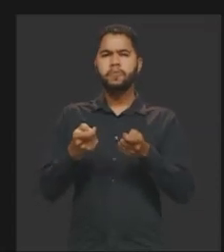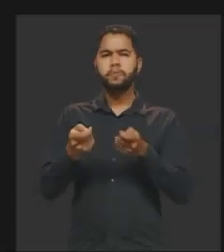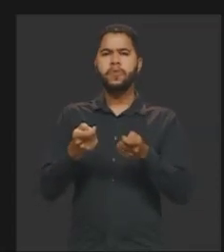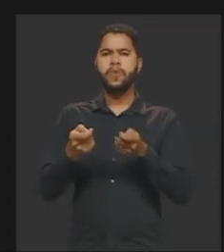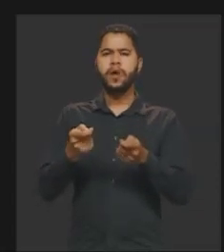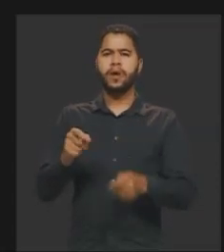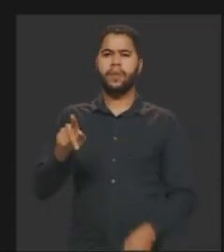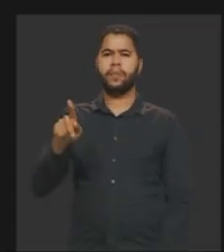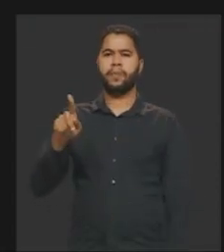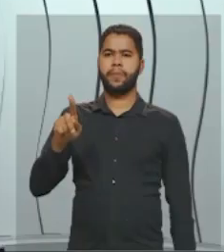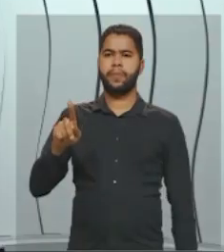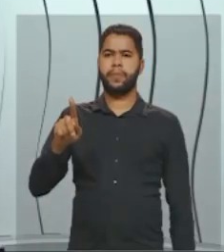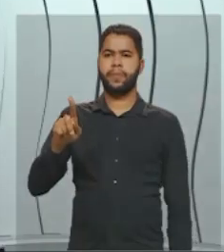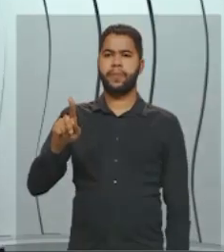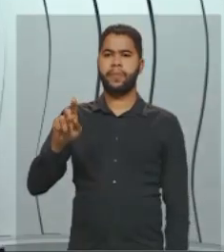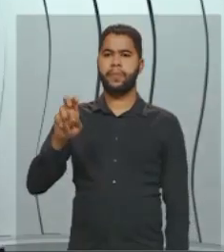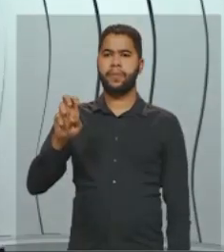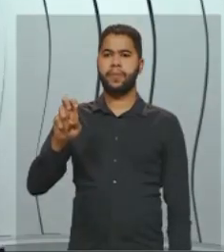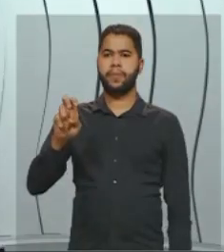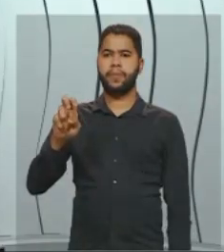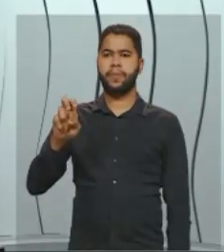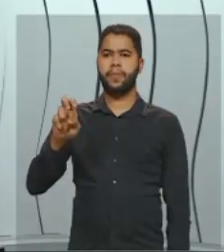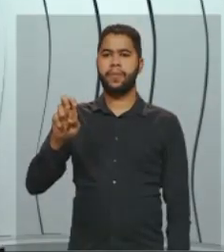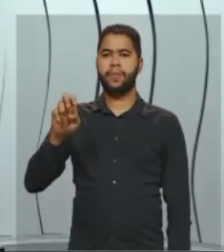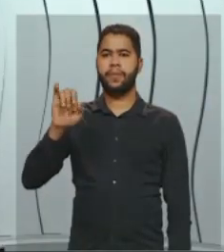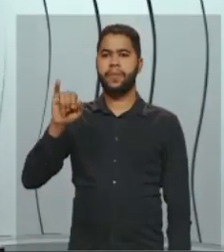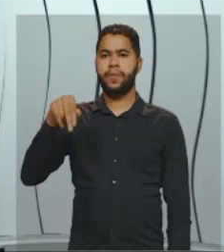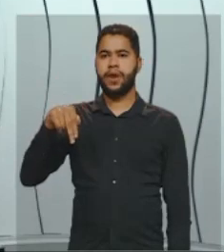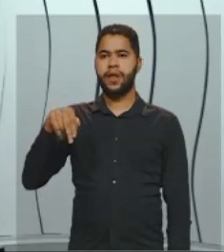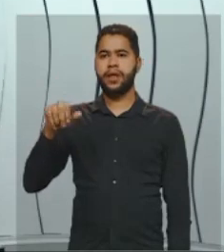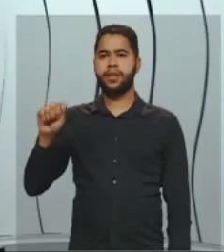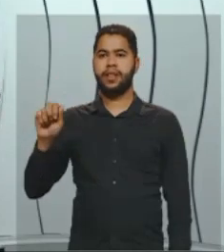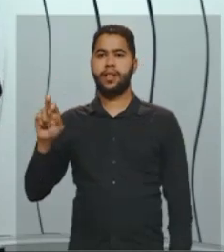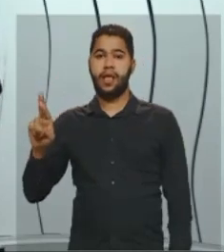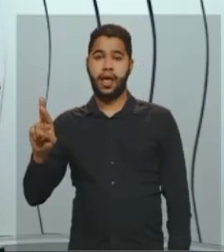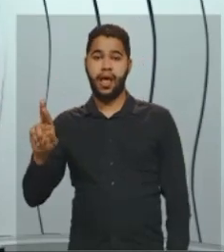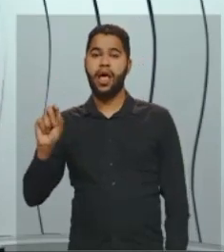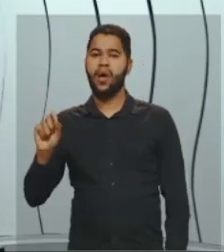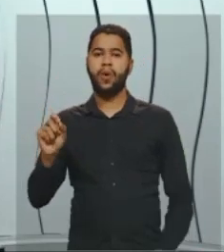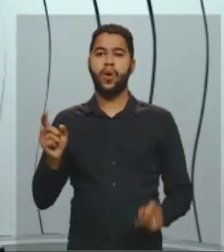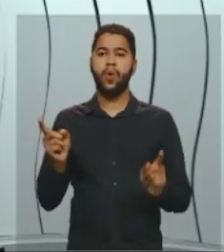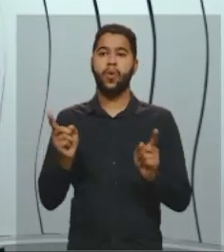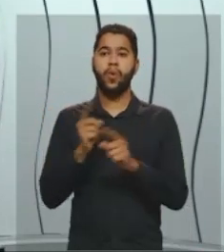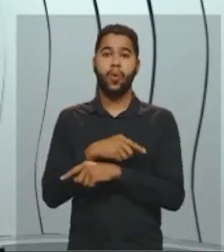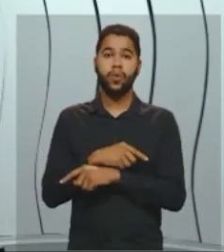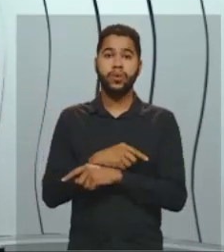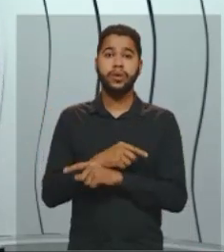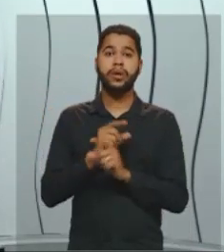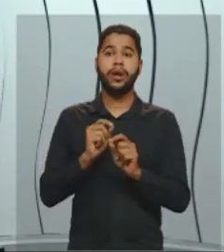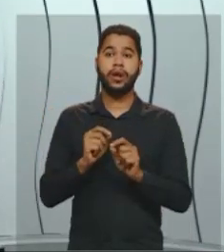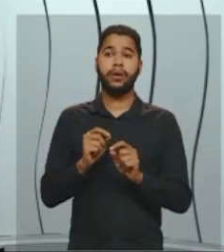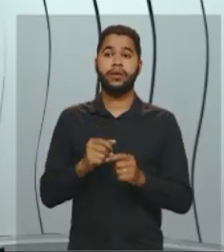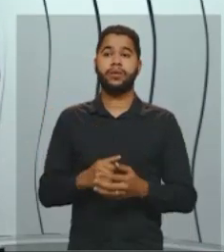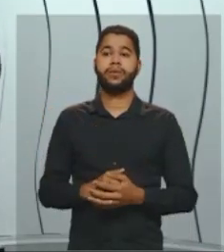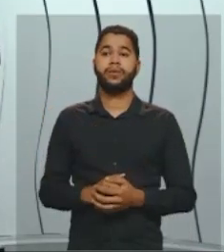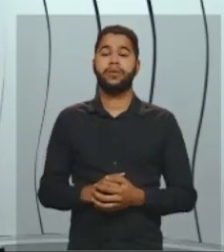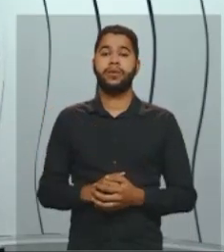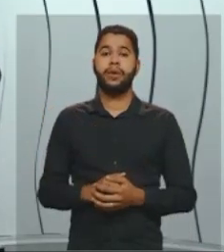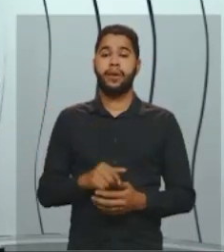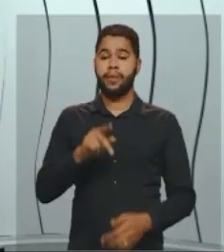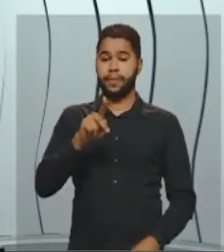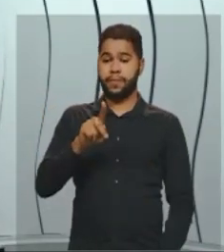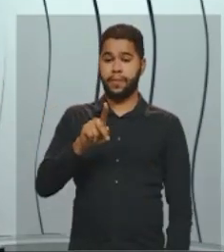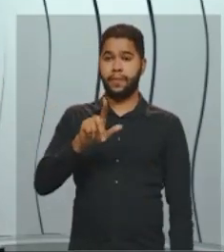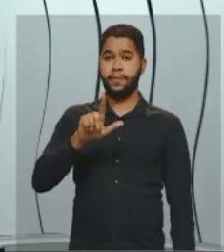air painting. Então, plein air painting é o contrário, rather than studio work, rather than em vez de. Então, plein